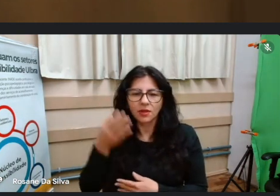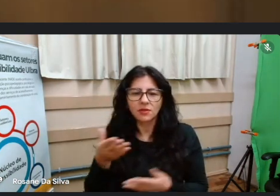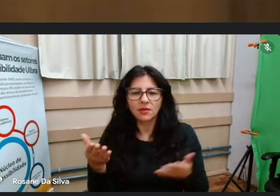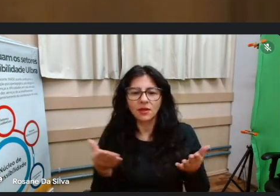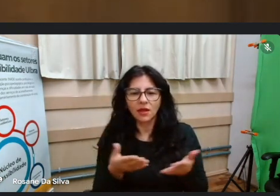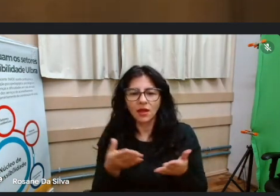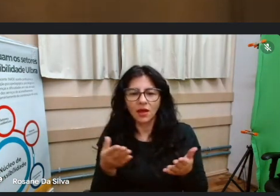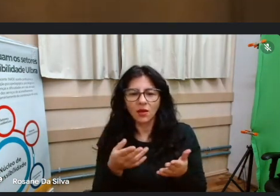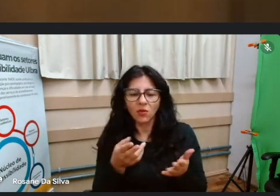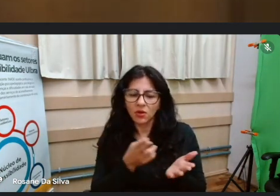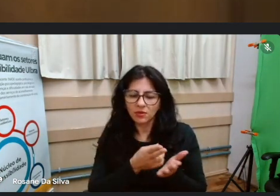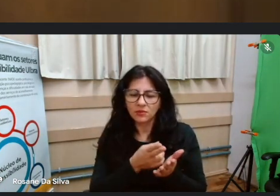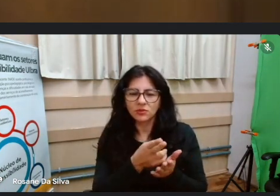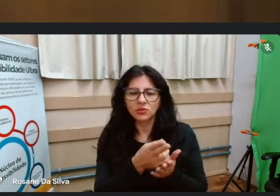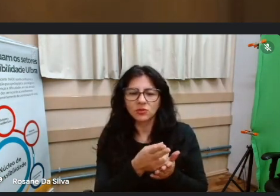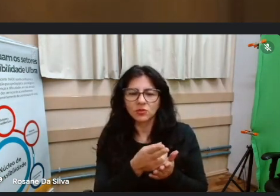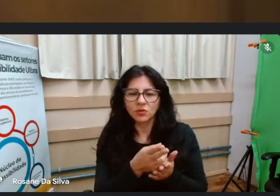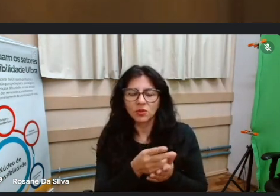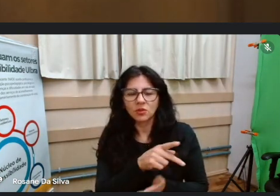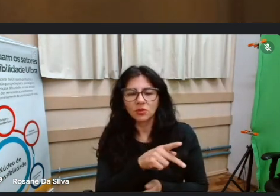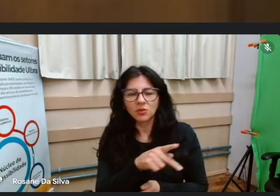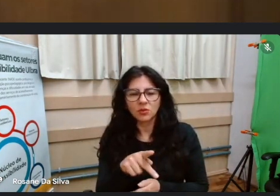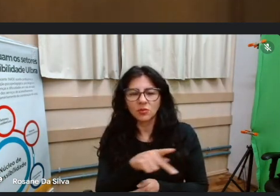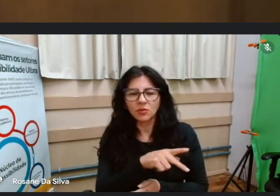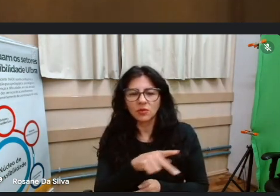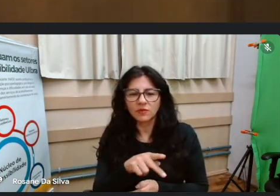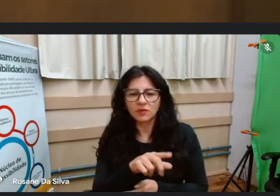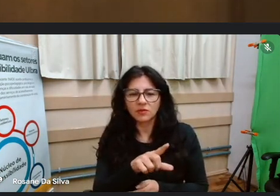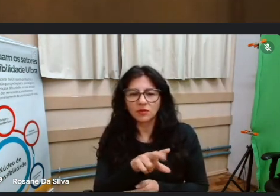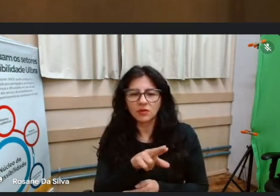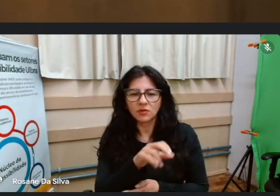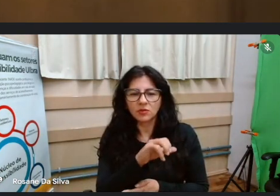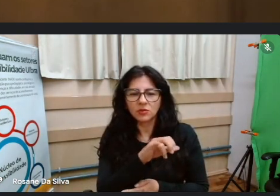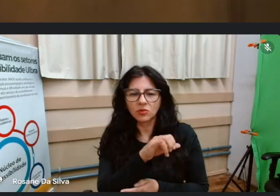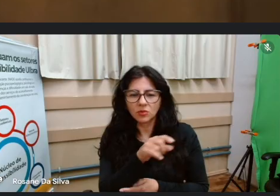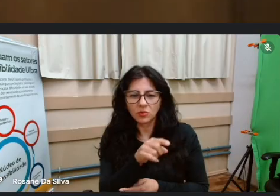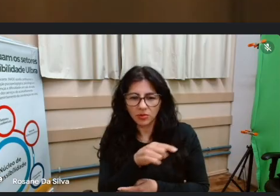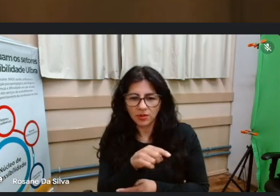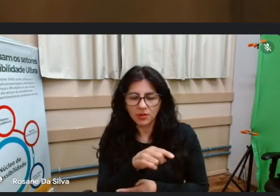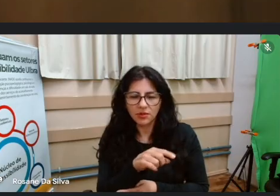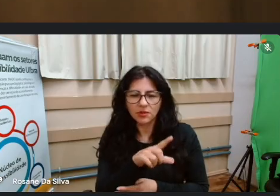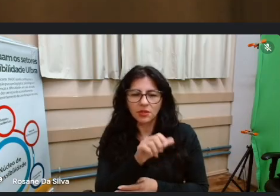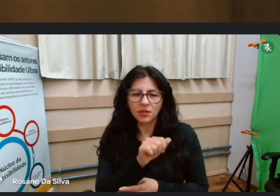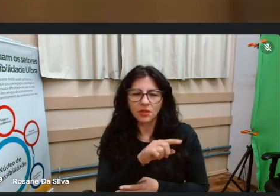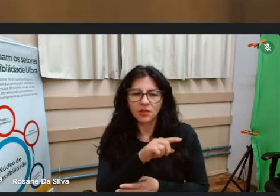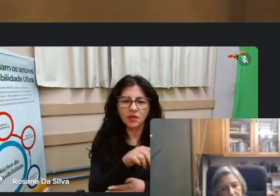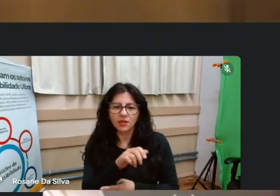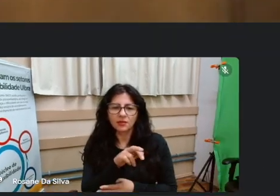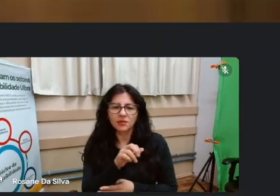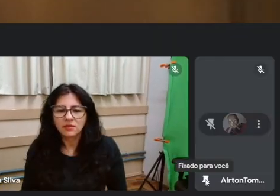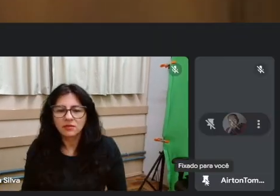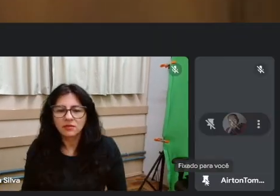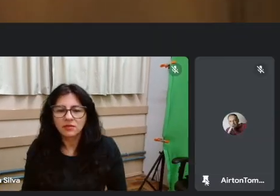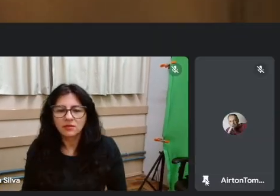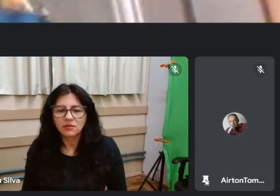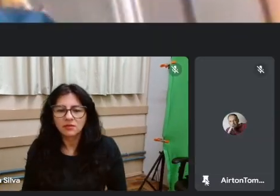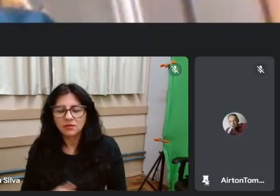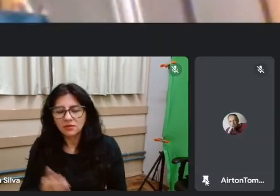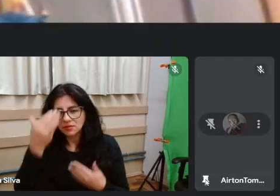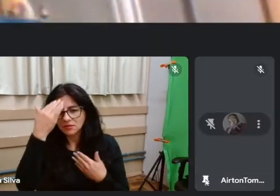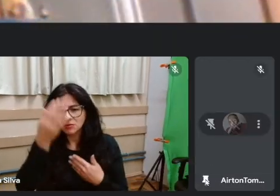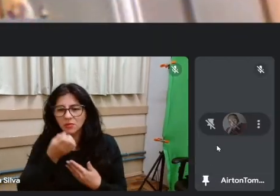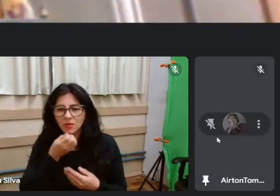agora na sequência ao professor luí fano lazarim fique muito à vontade a fala estar com você boa